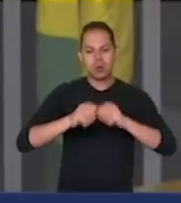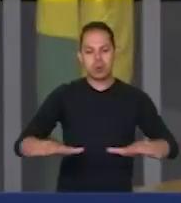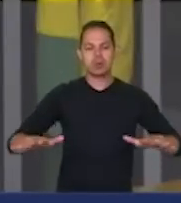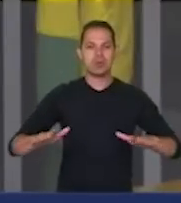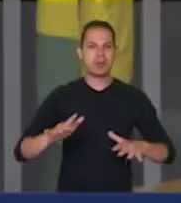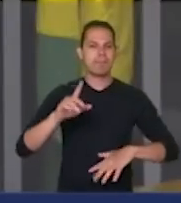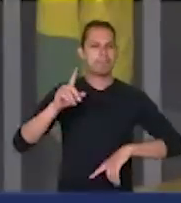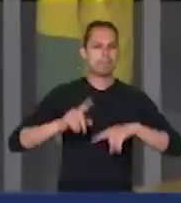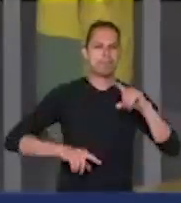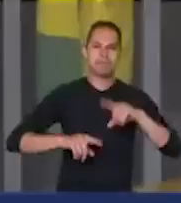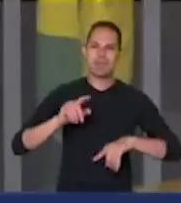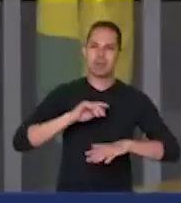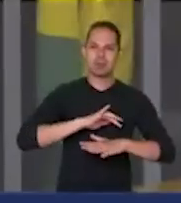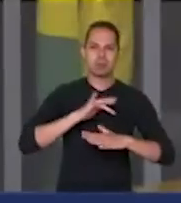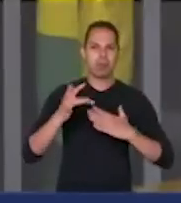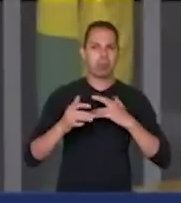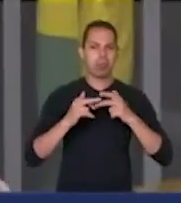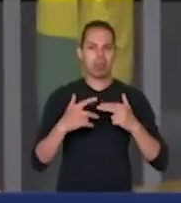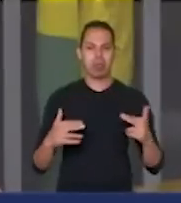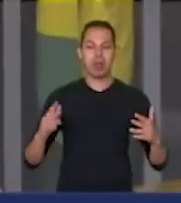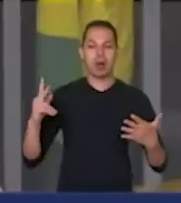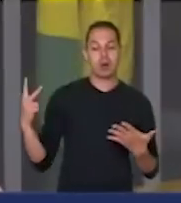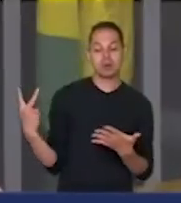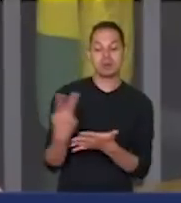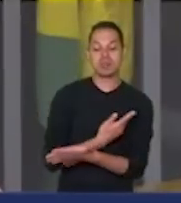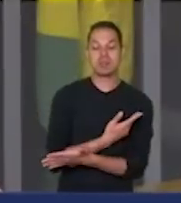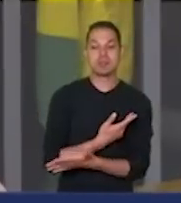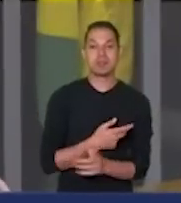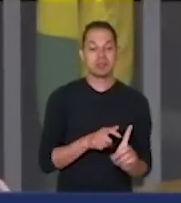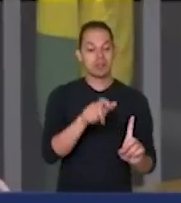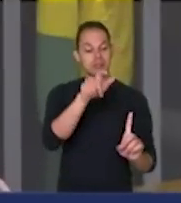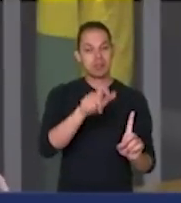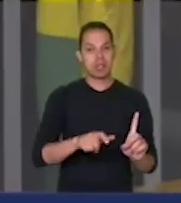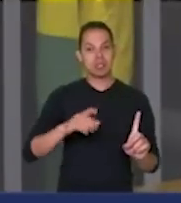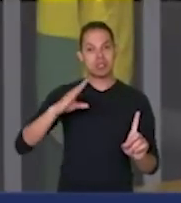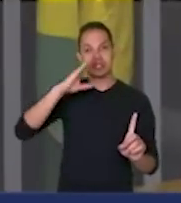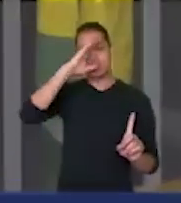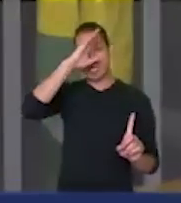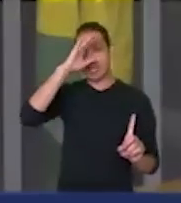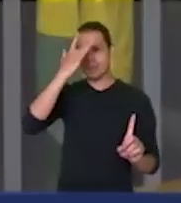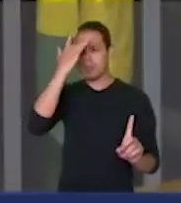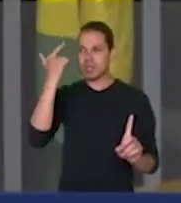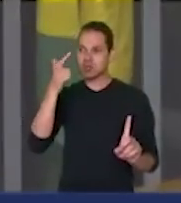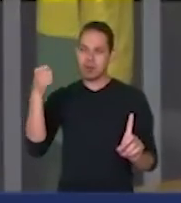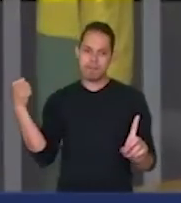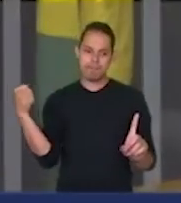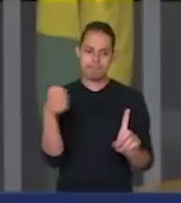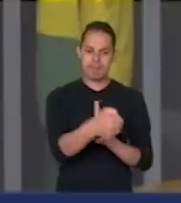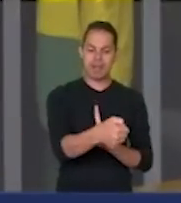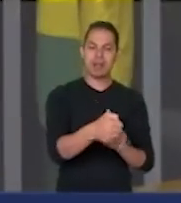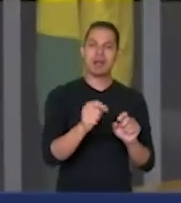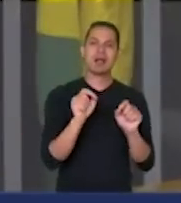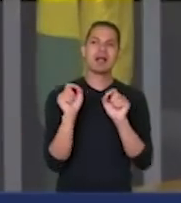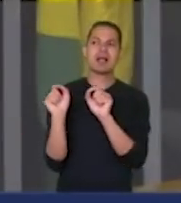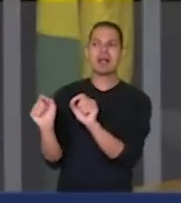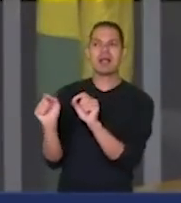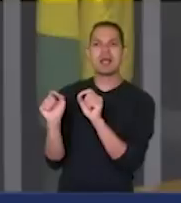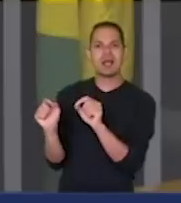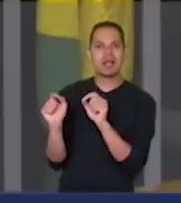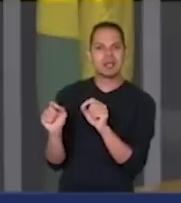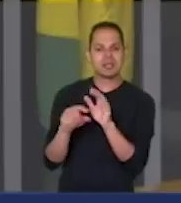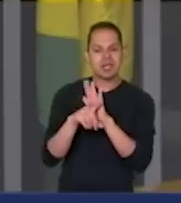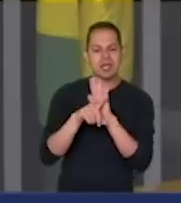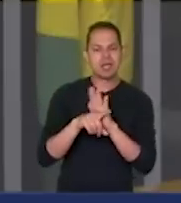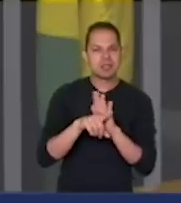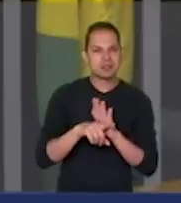o episódio Quem Mandou Matar Jair Bolsonaro? Da série Investigação Paralela, até